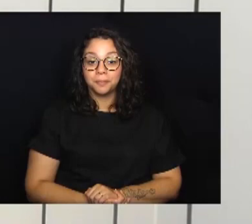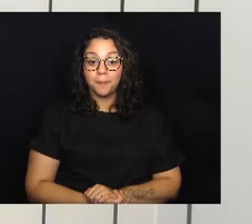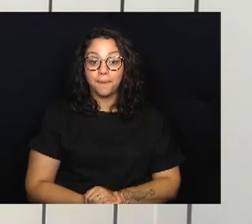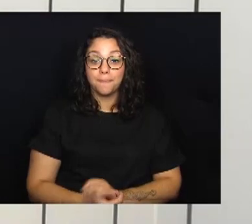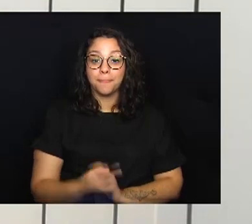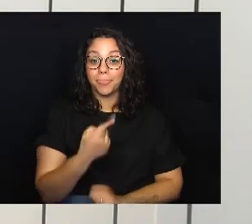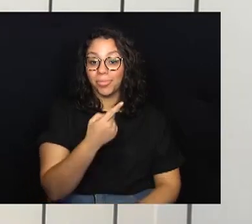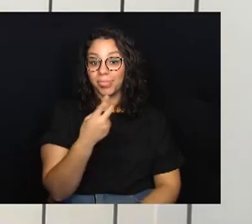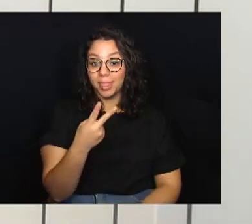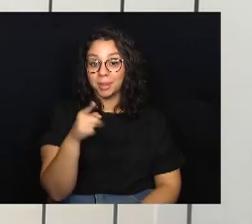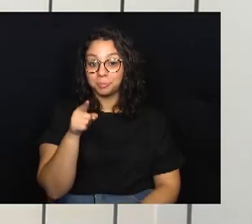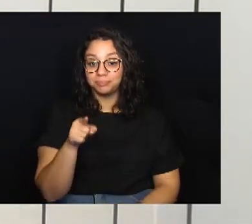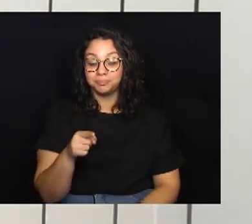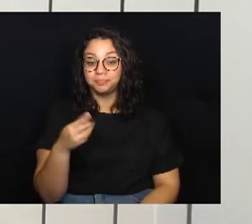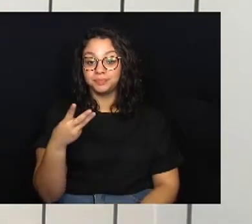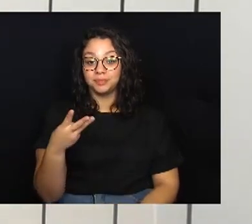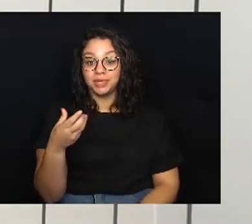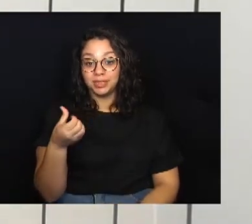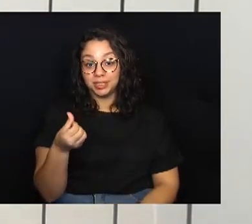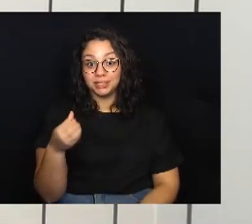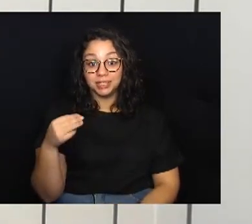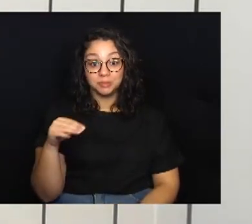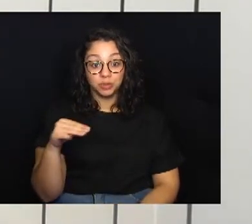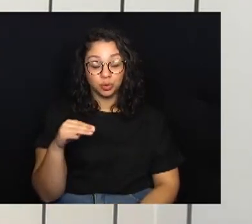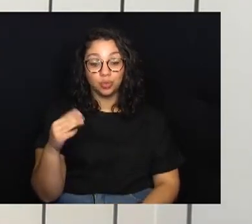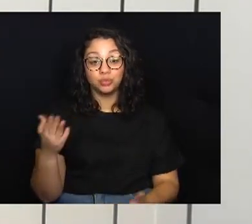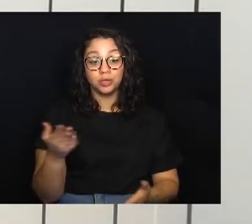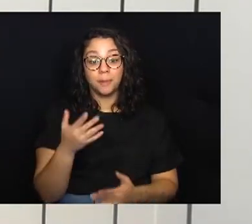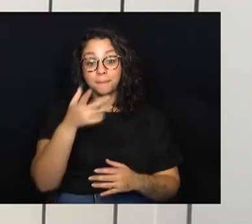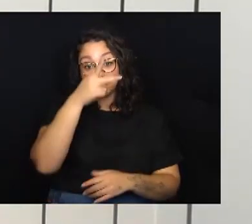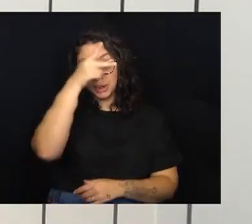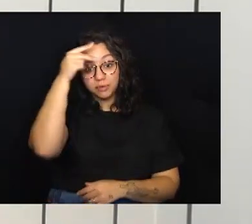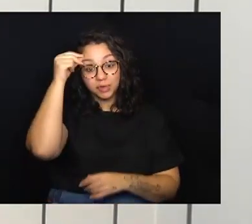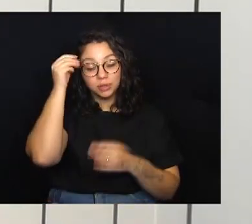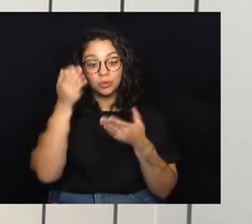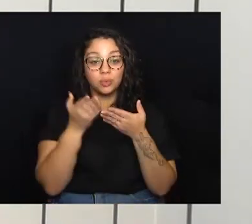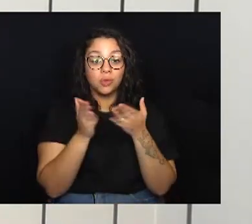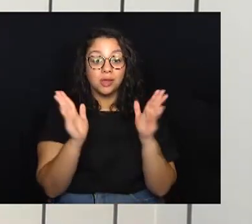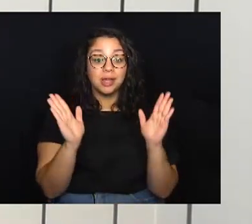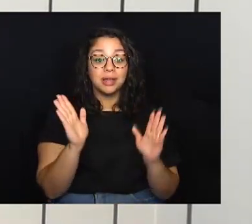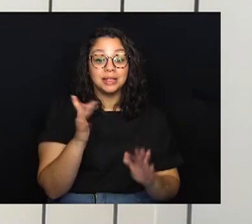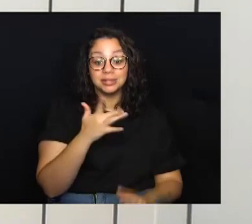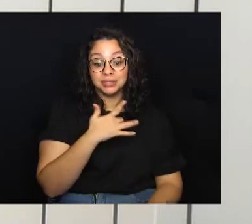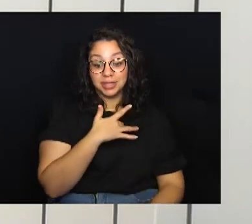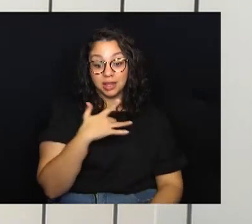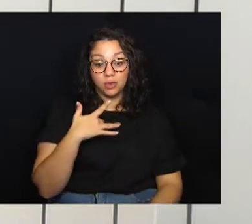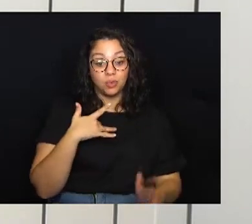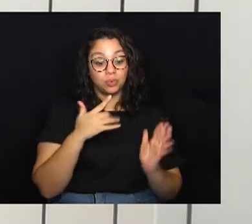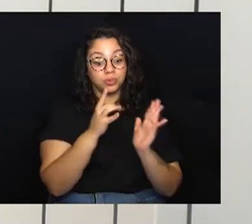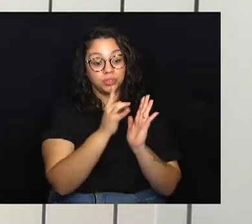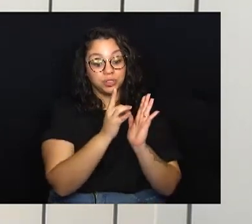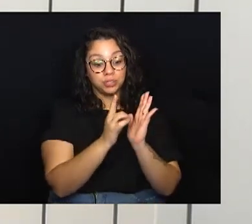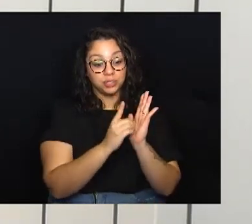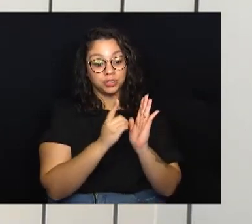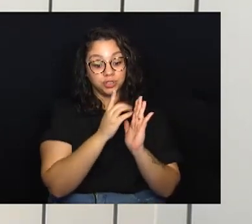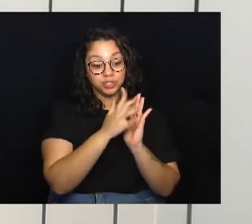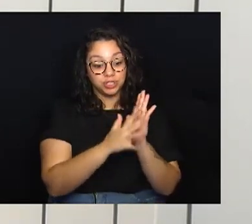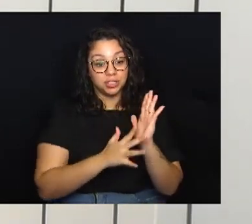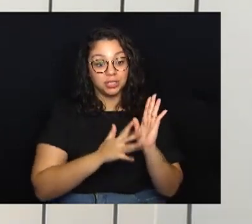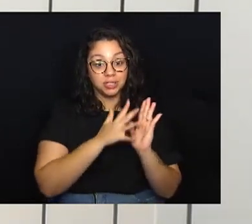Meio-dia mais 36 minutos, a Prefeitura lançou o Saúde Digital SUS Campinas